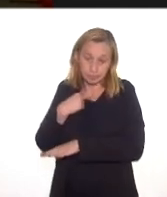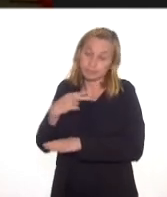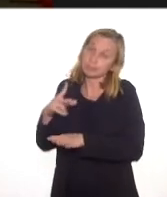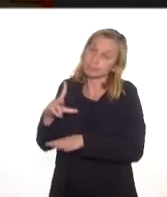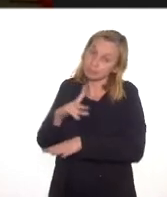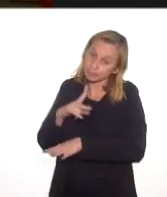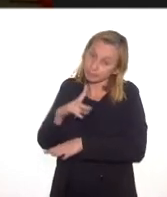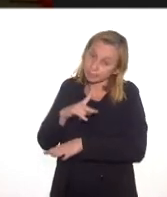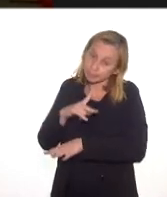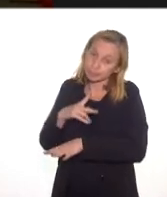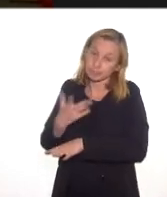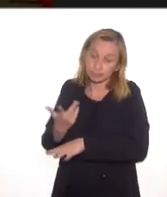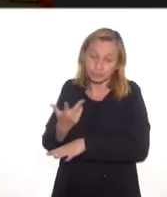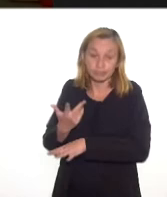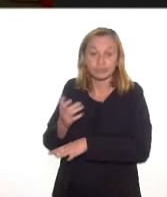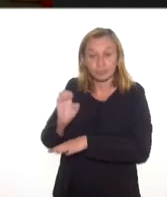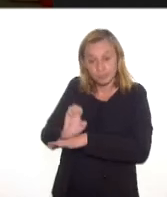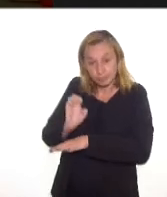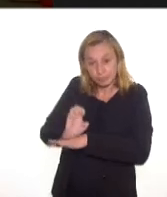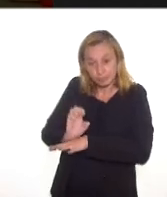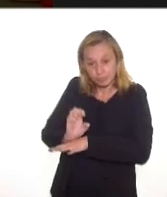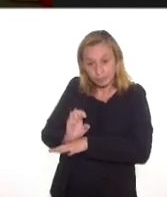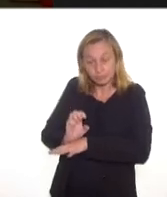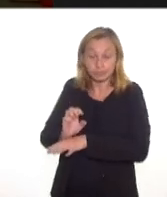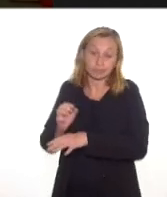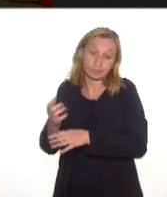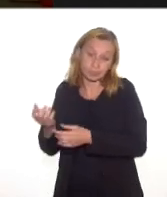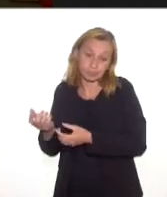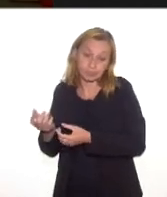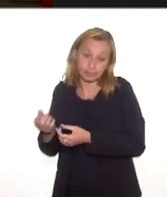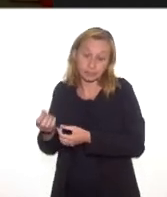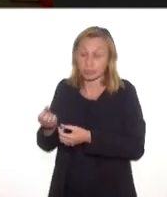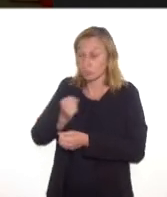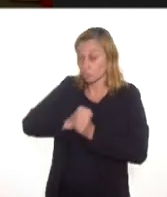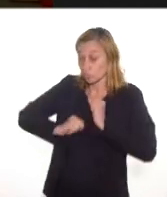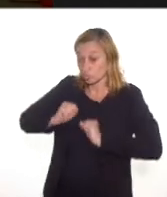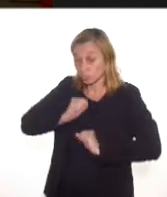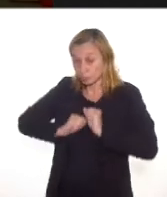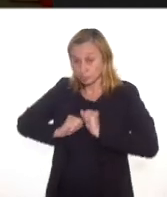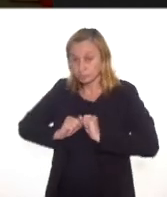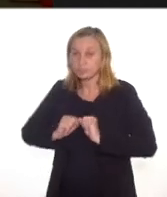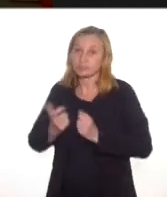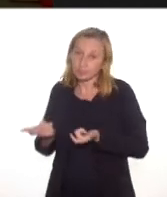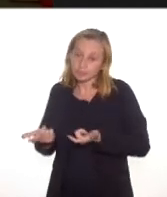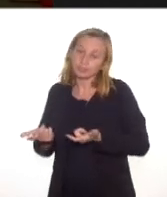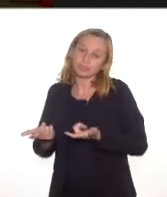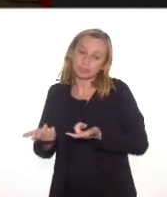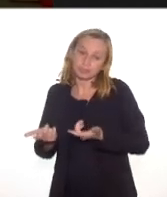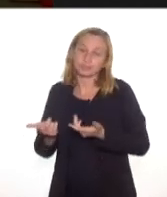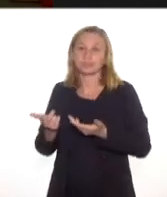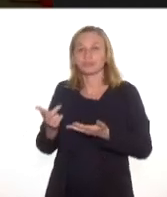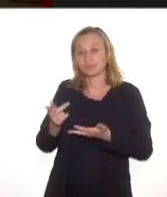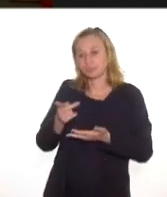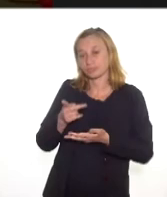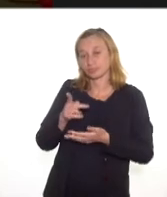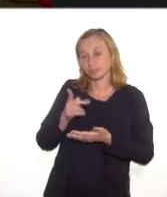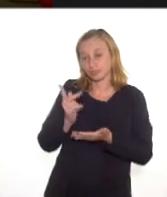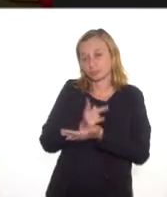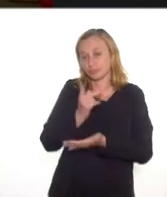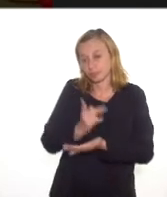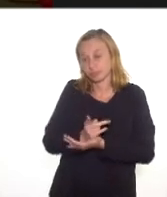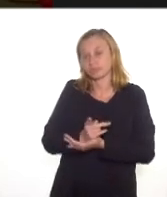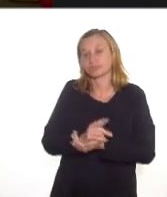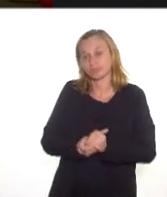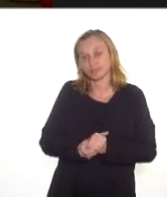próprio o Estado que leva ao terror, que leva ao ódio, que leva à lógica de uma barbárie completa a partir da